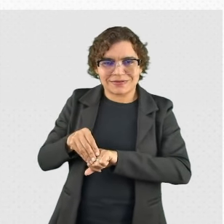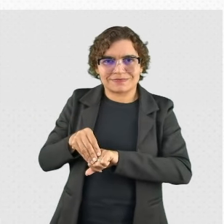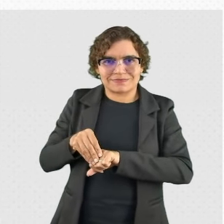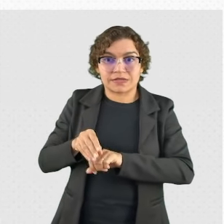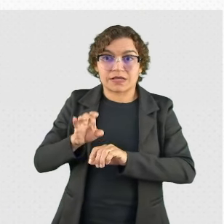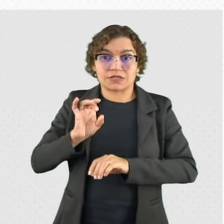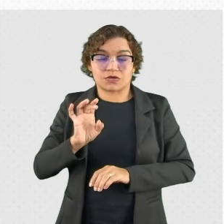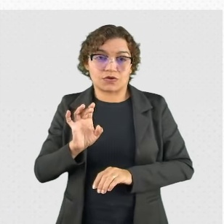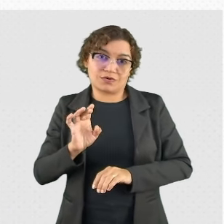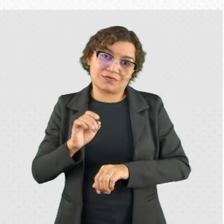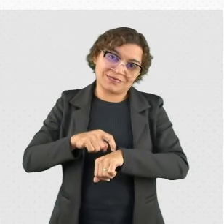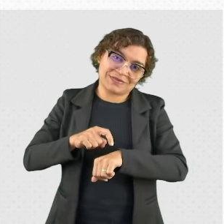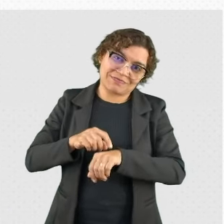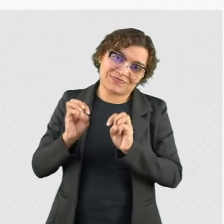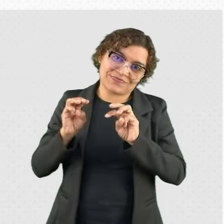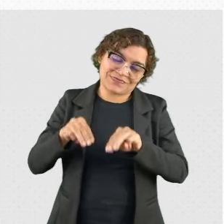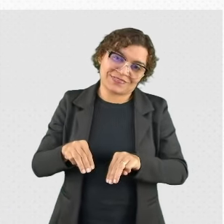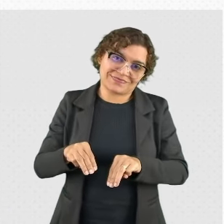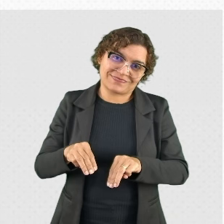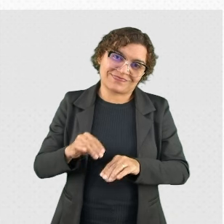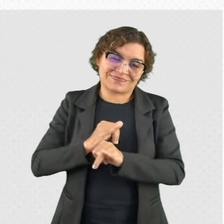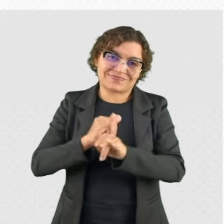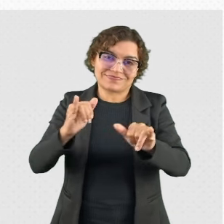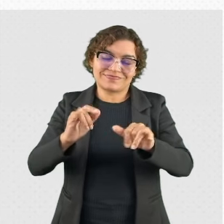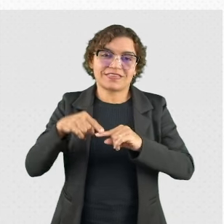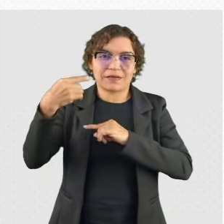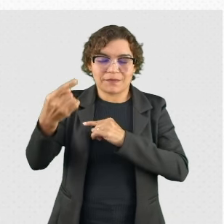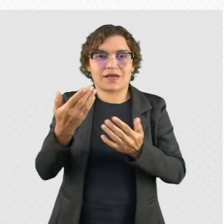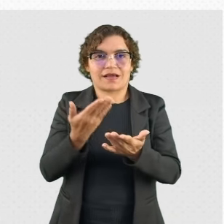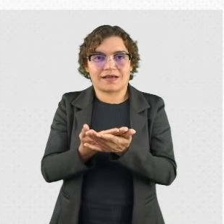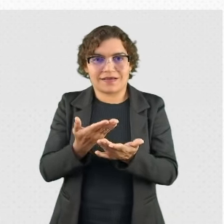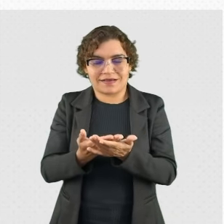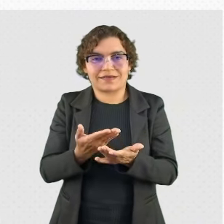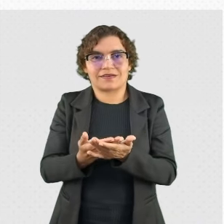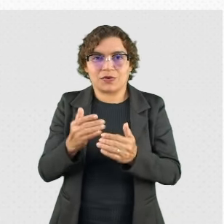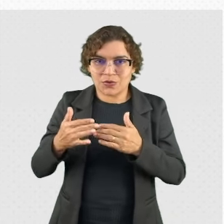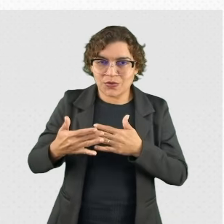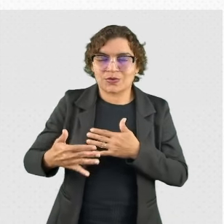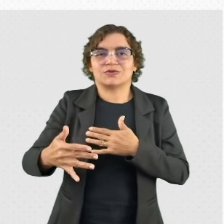Só que o nosso tempo acabou. Eu queria dizer para vocês que na próxima aula a gente vai